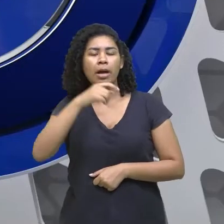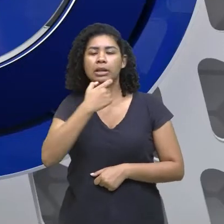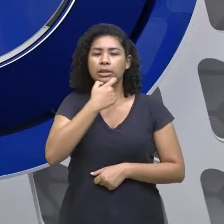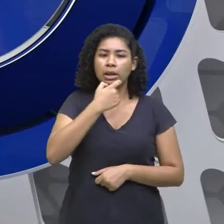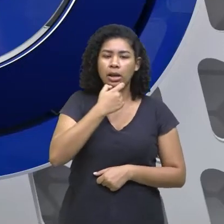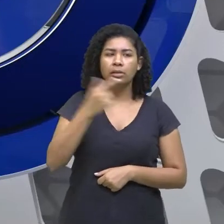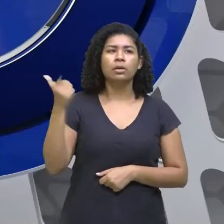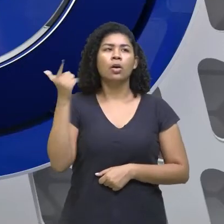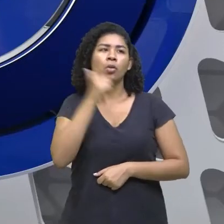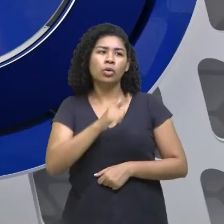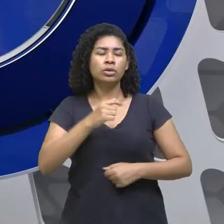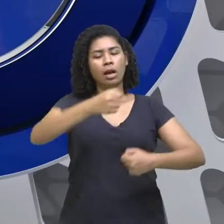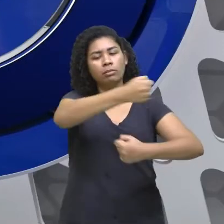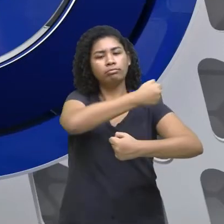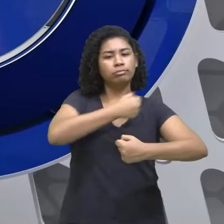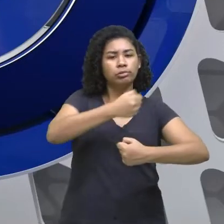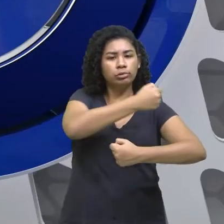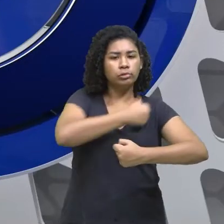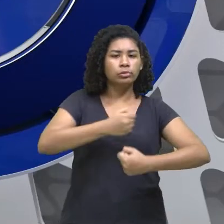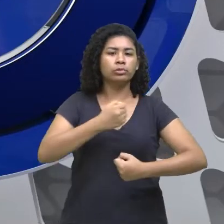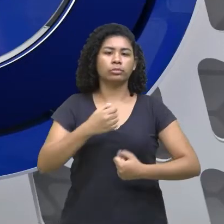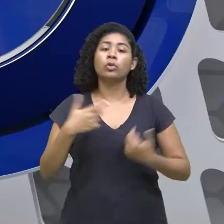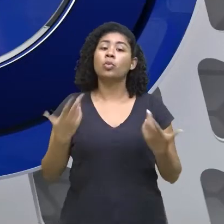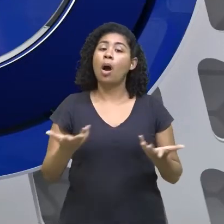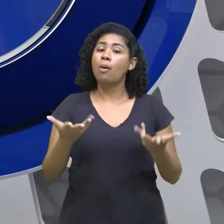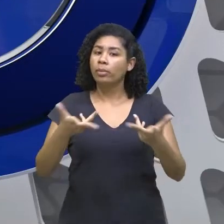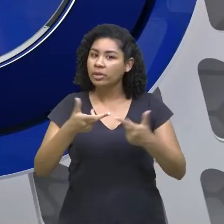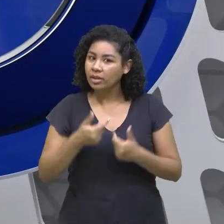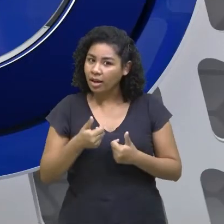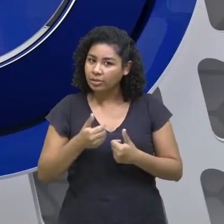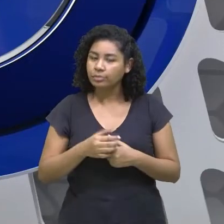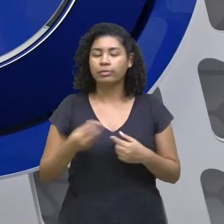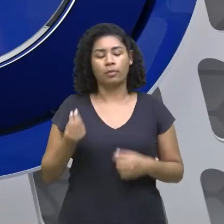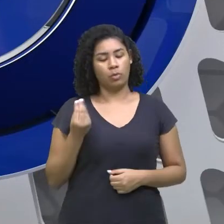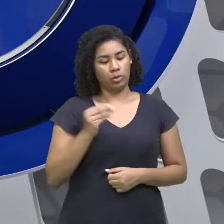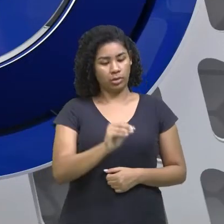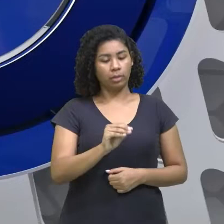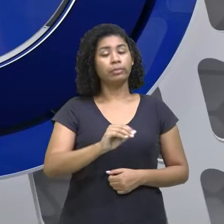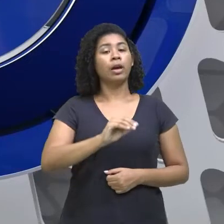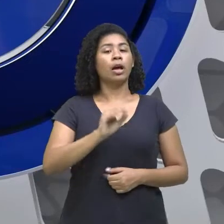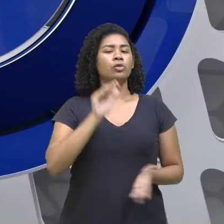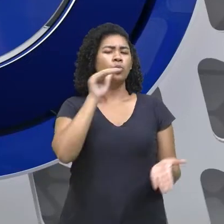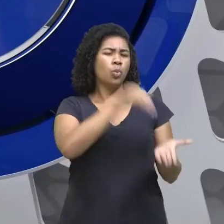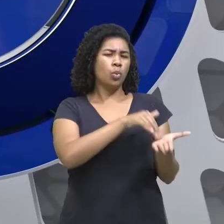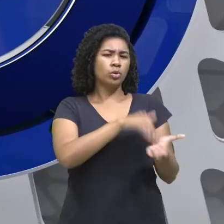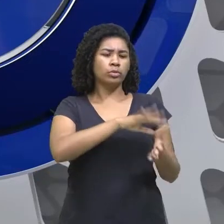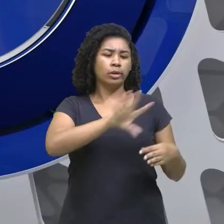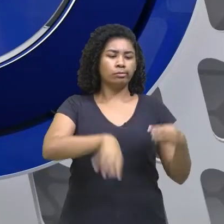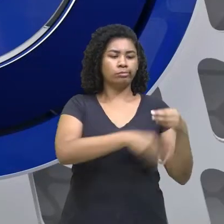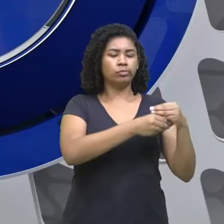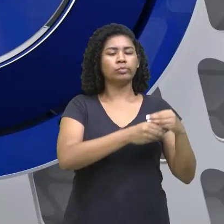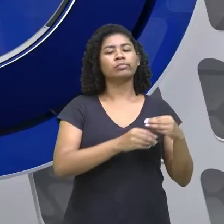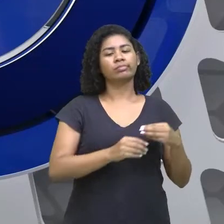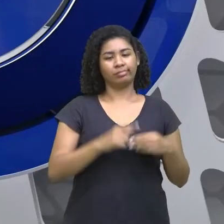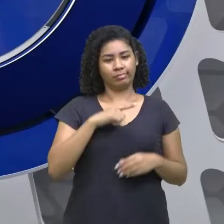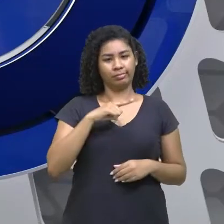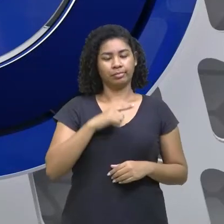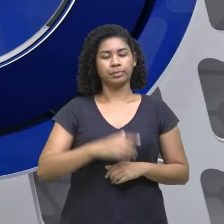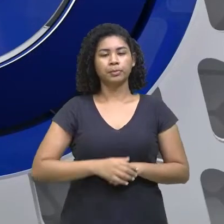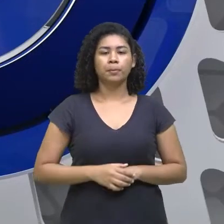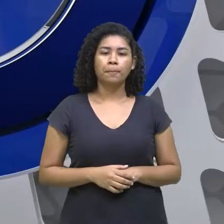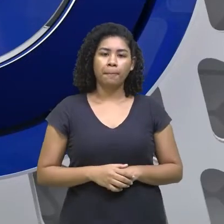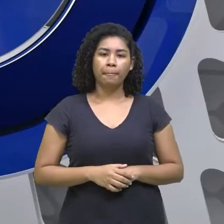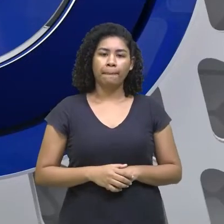nadar? Consegue cozinhar? Qual é a habilidade? E aí, lá no final, dependendo da sua frase, tem um complemento. Tudo bem?